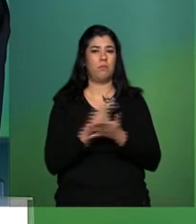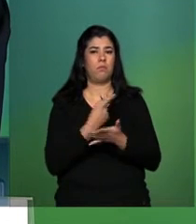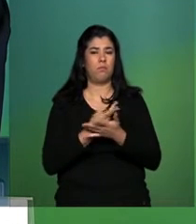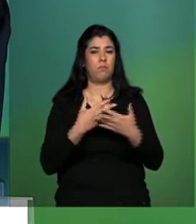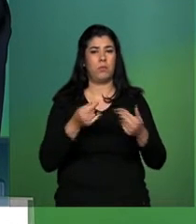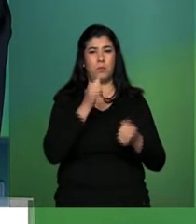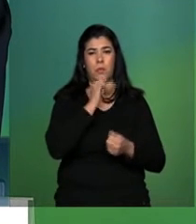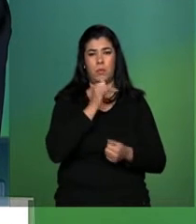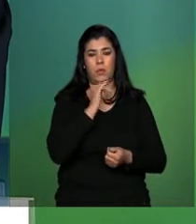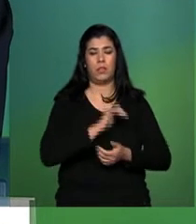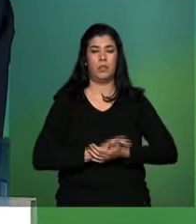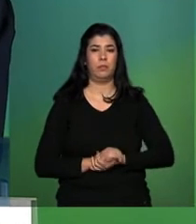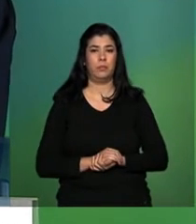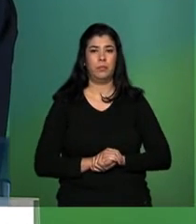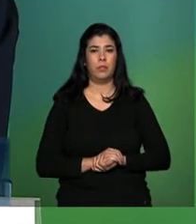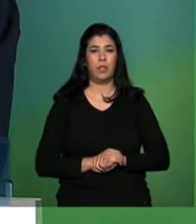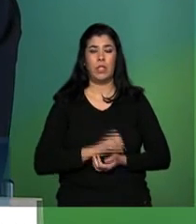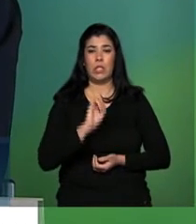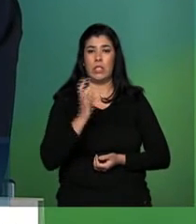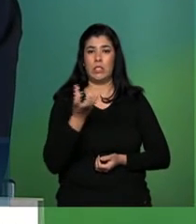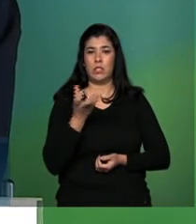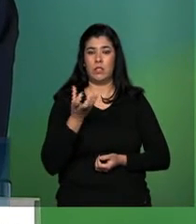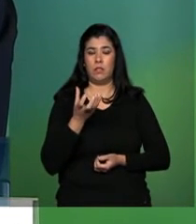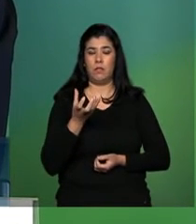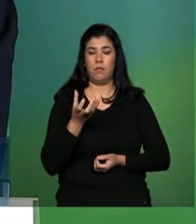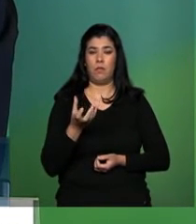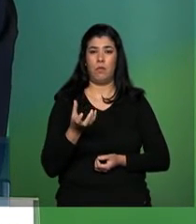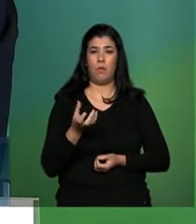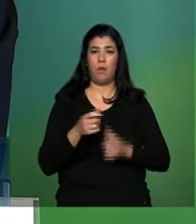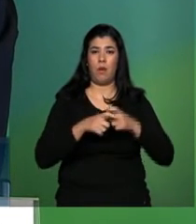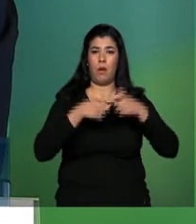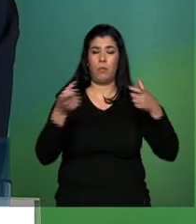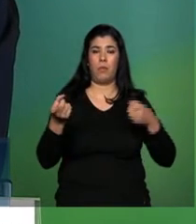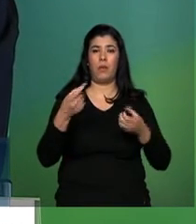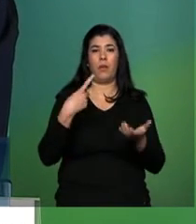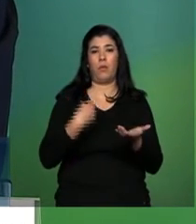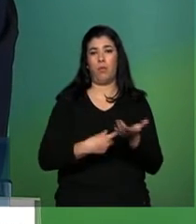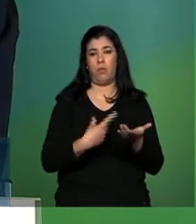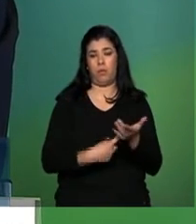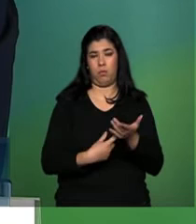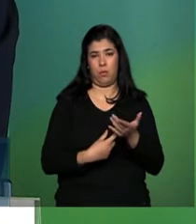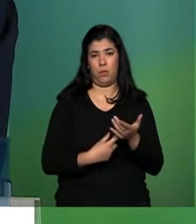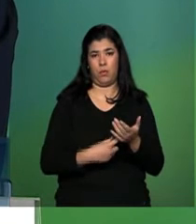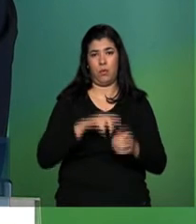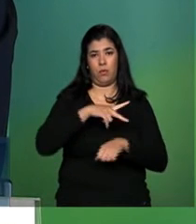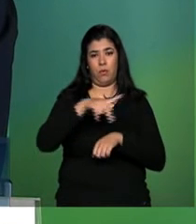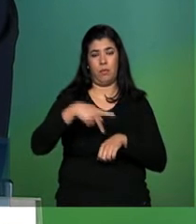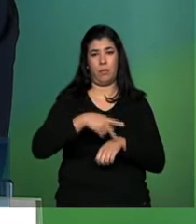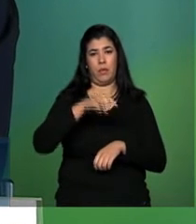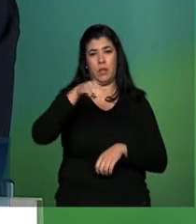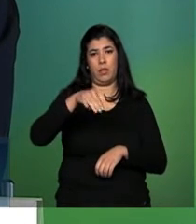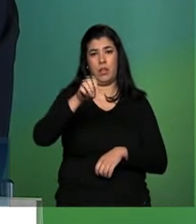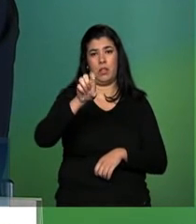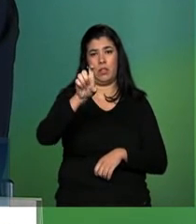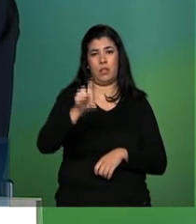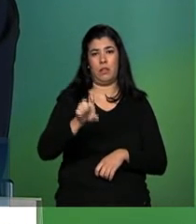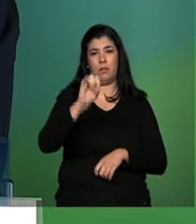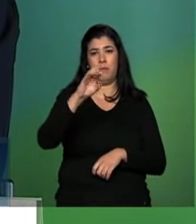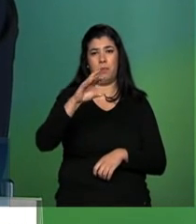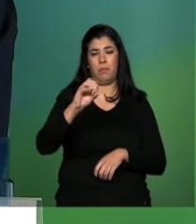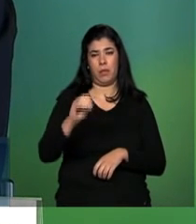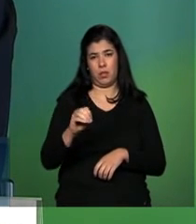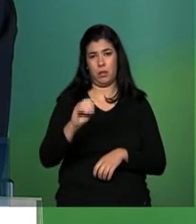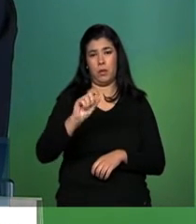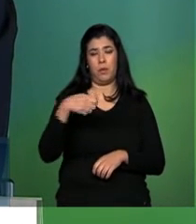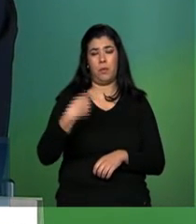Por exemplo, para ampliar o acordo com o México, nós não temos nenhum problema com o Mercosul. Então,